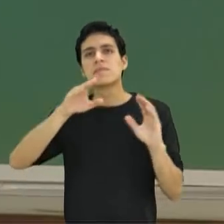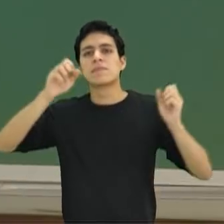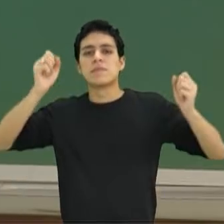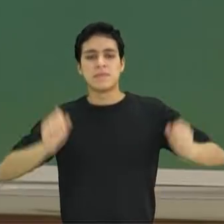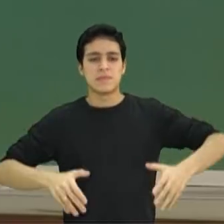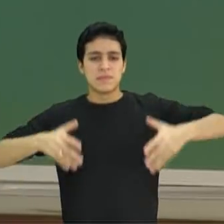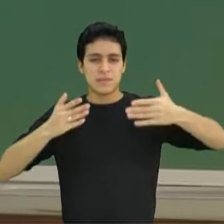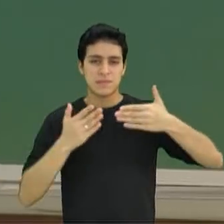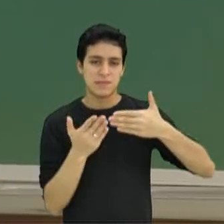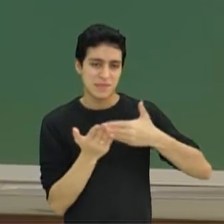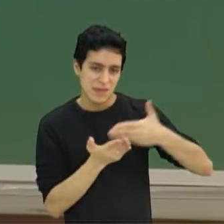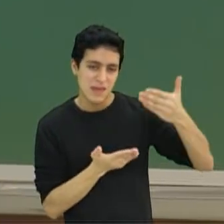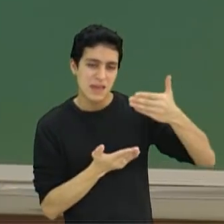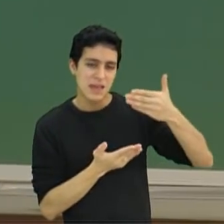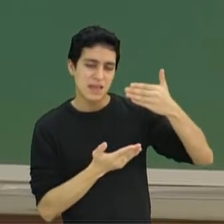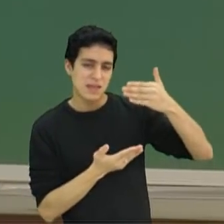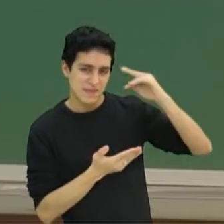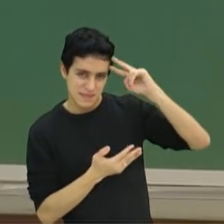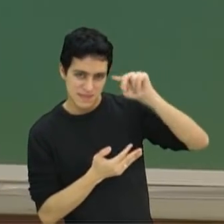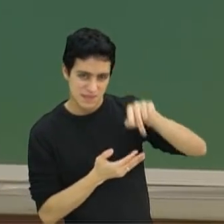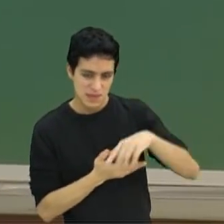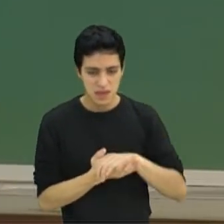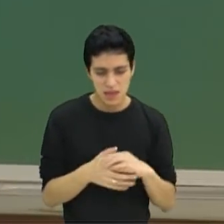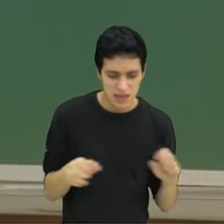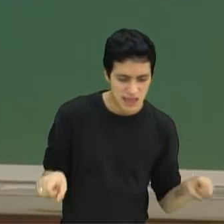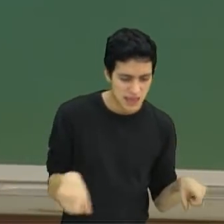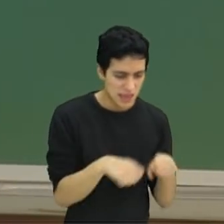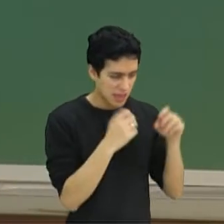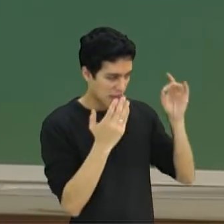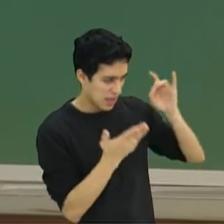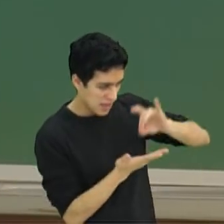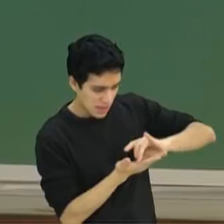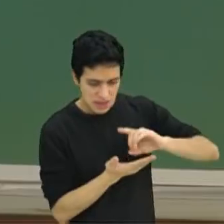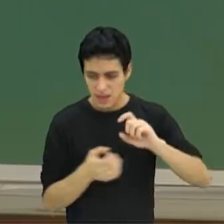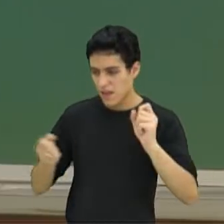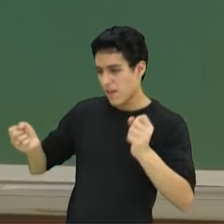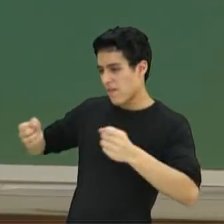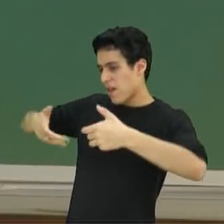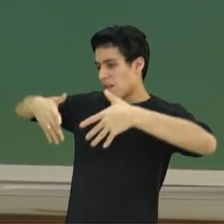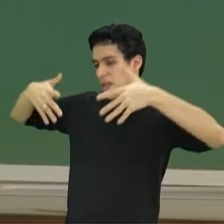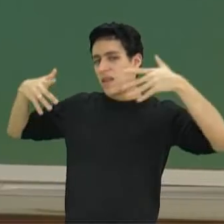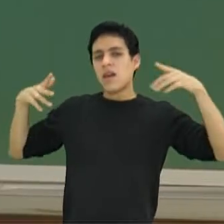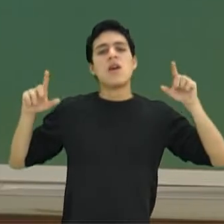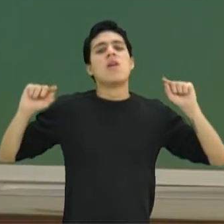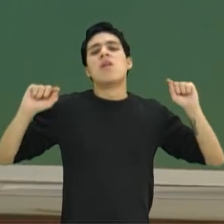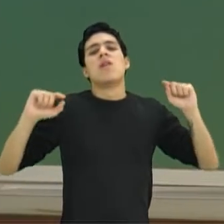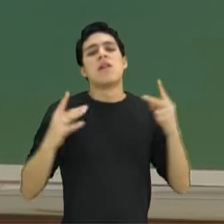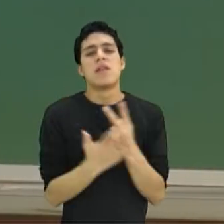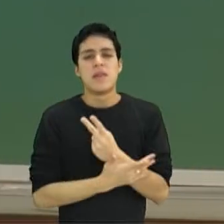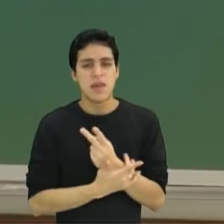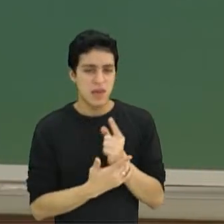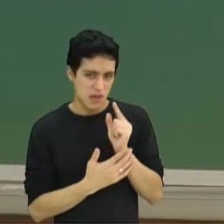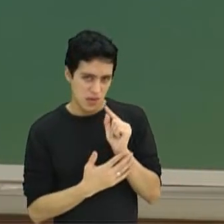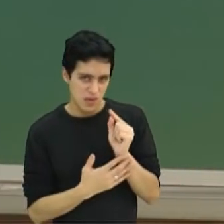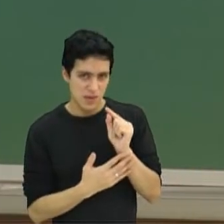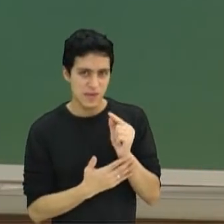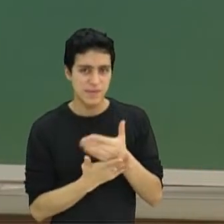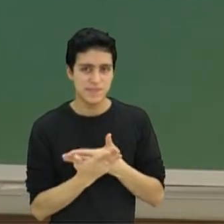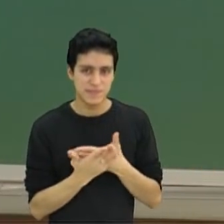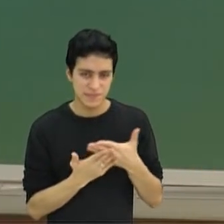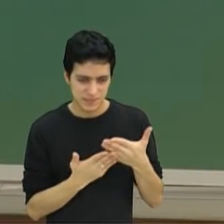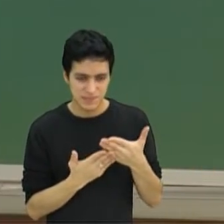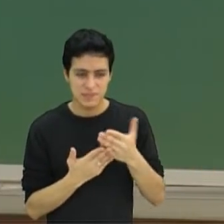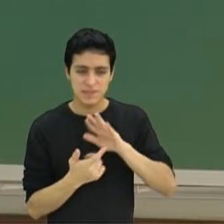conto maravilhoso. Depois dessa ruptura entre o real e a fantasia, o que acontece? acontece a chegada